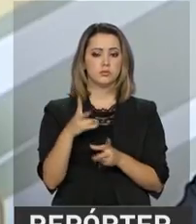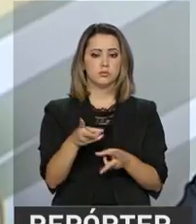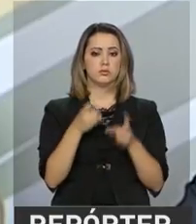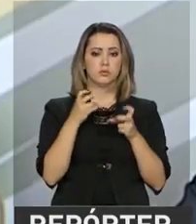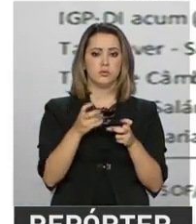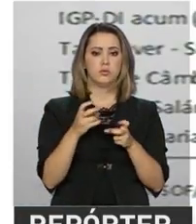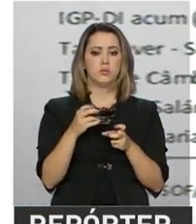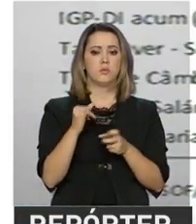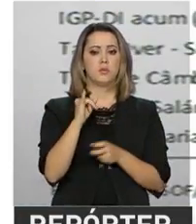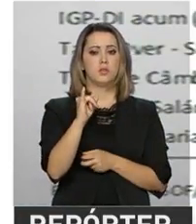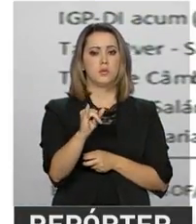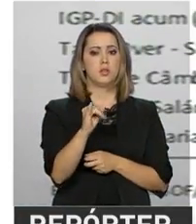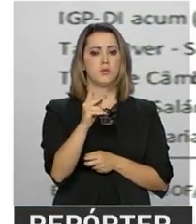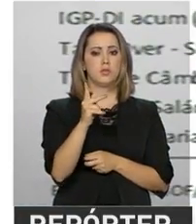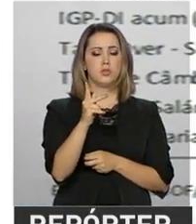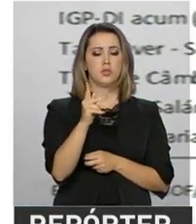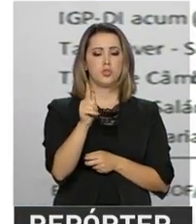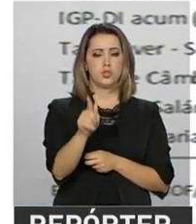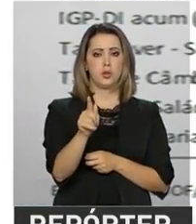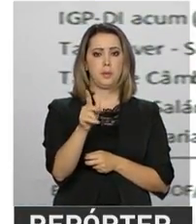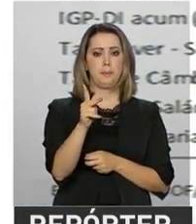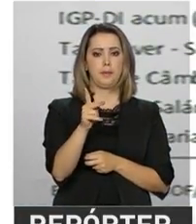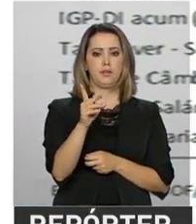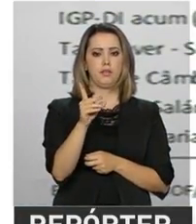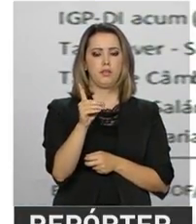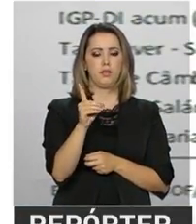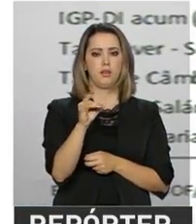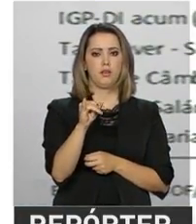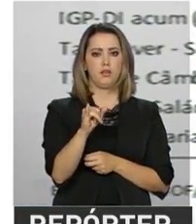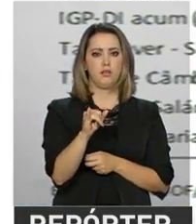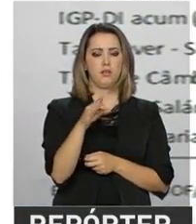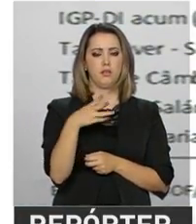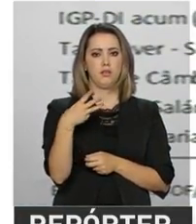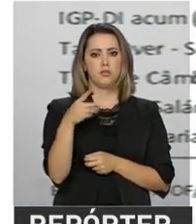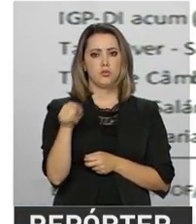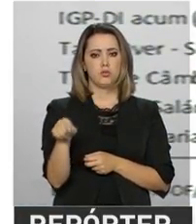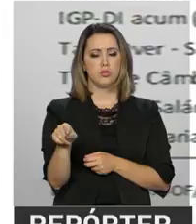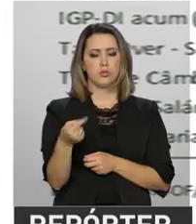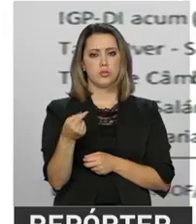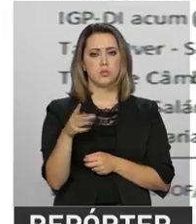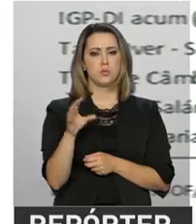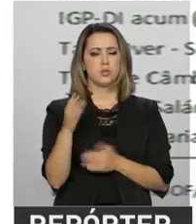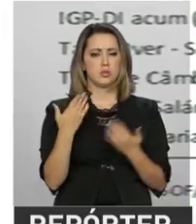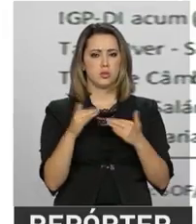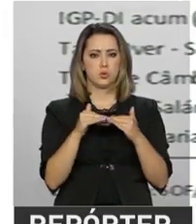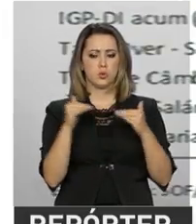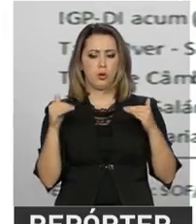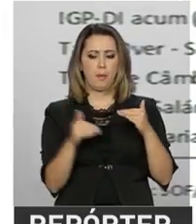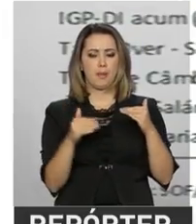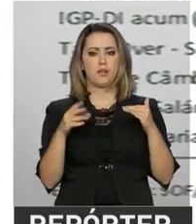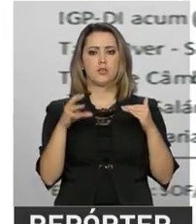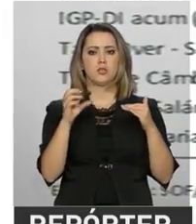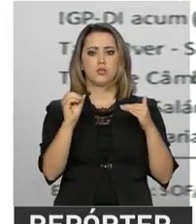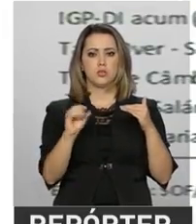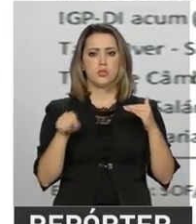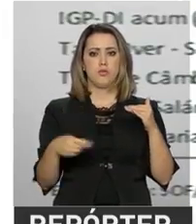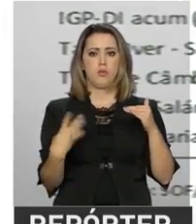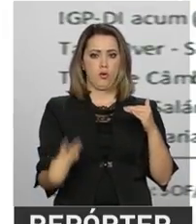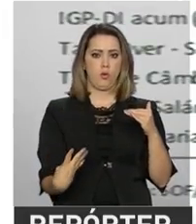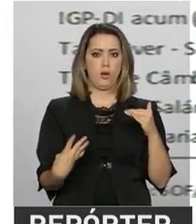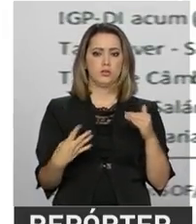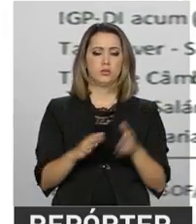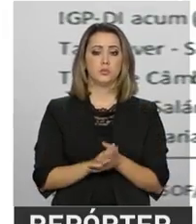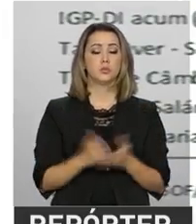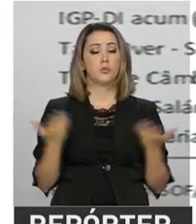de IGPDI está sendo reduzida de 3% para uma deflação de 0,4. A taxa média